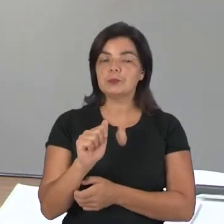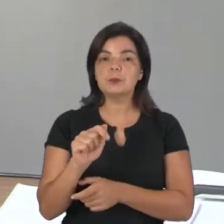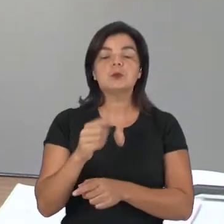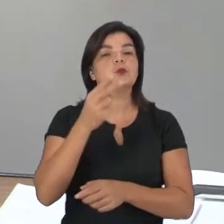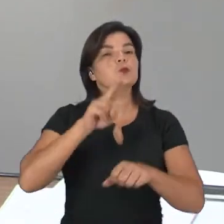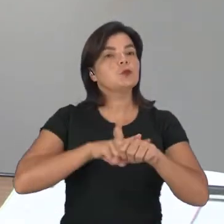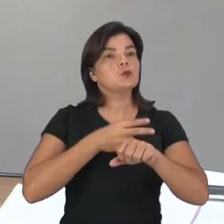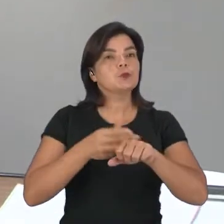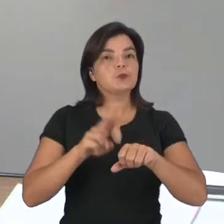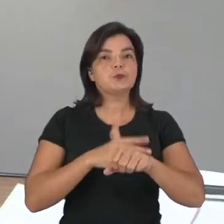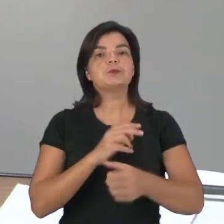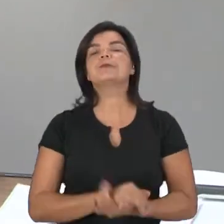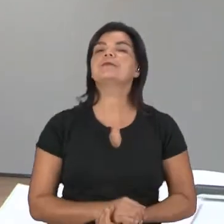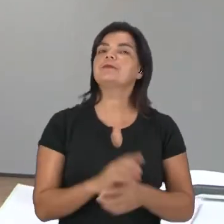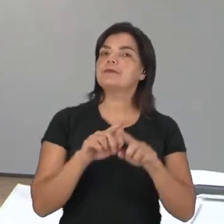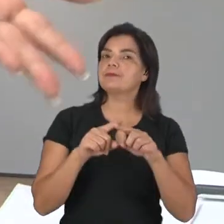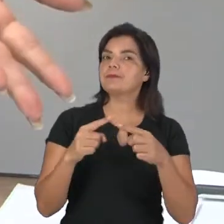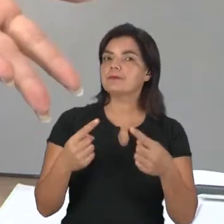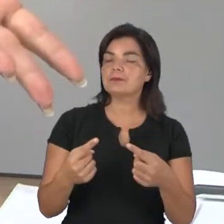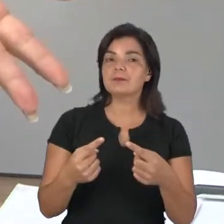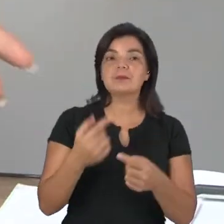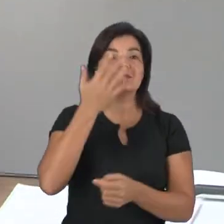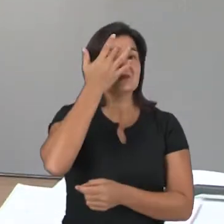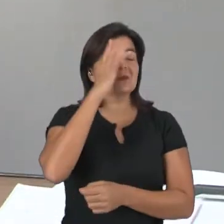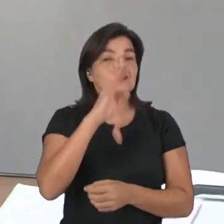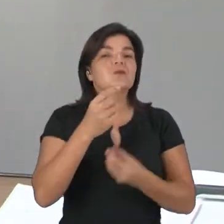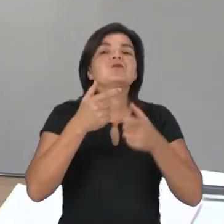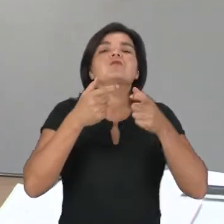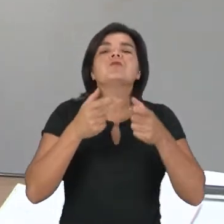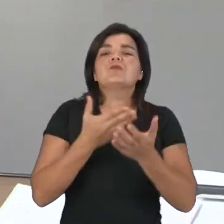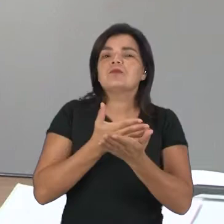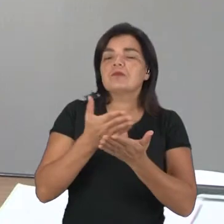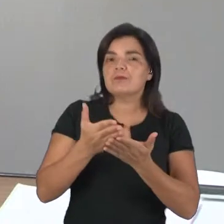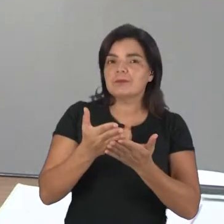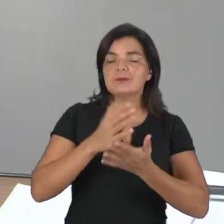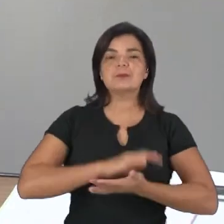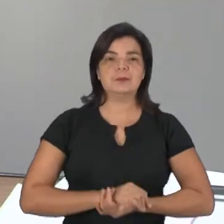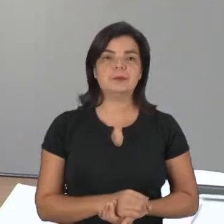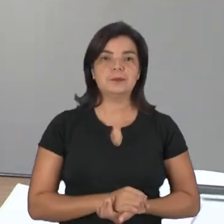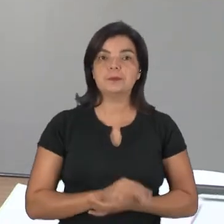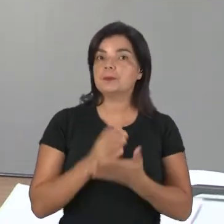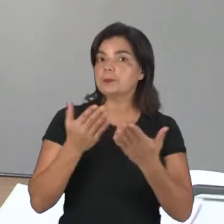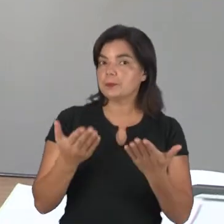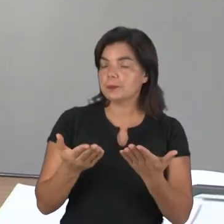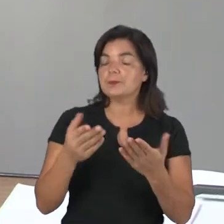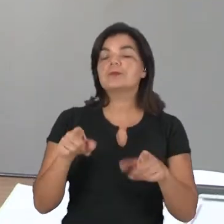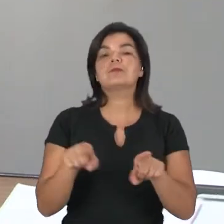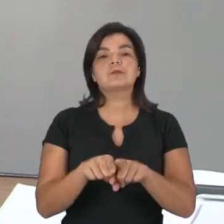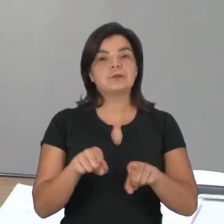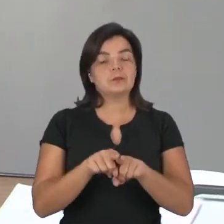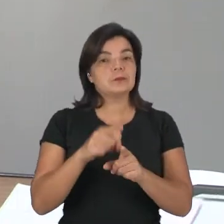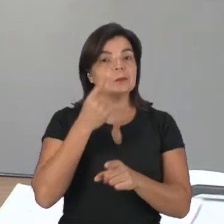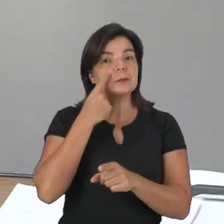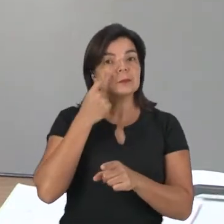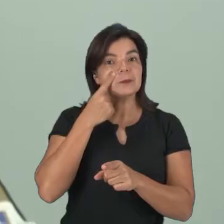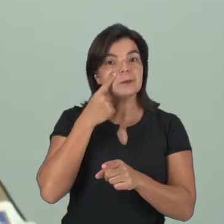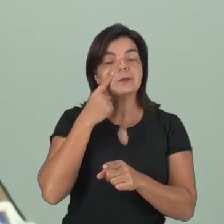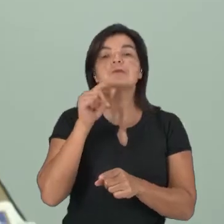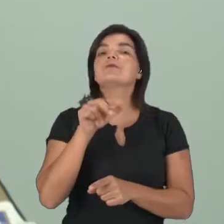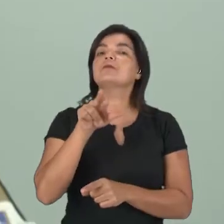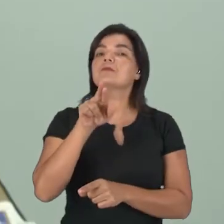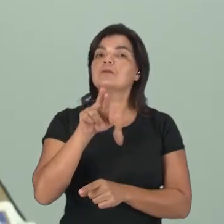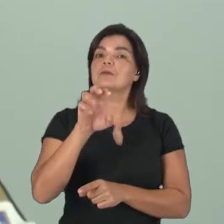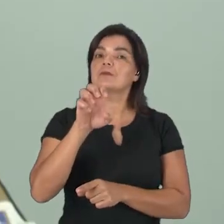torta de chocolate mas não sabe por onde começar Então você deve recorrer a